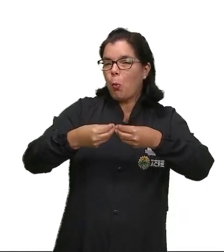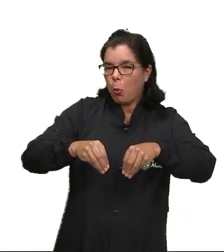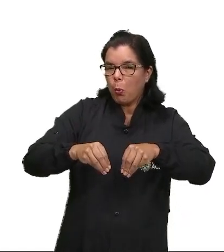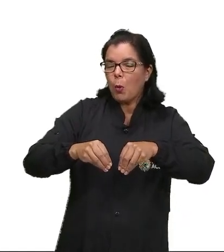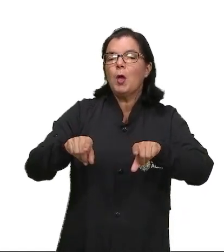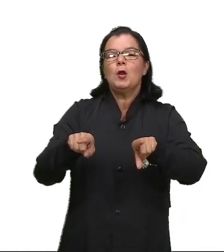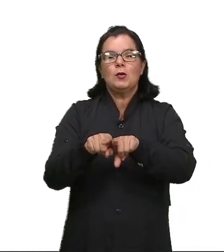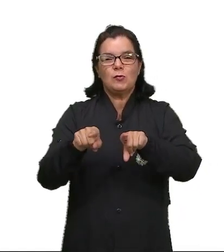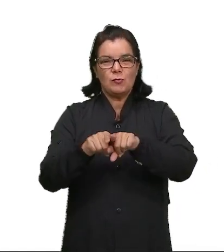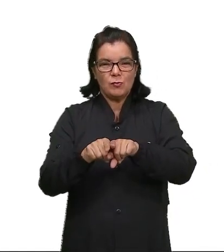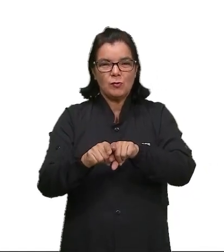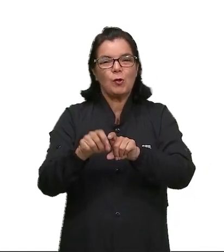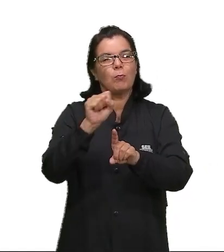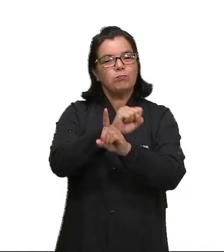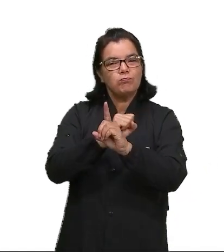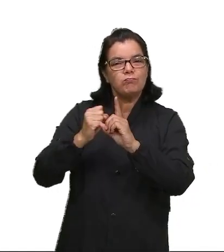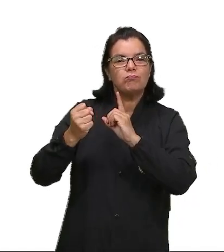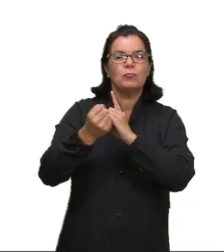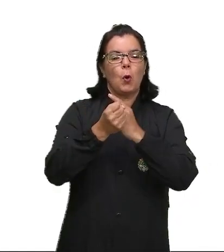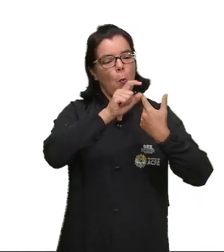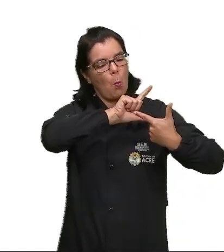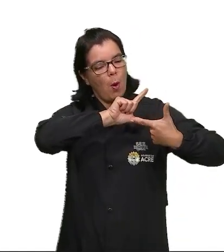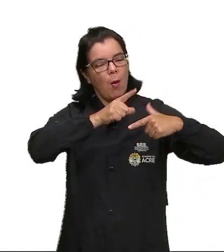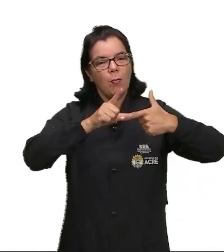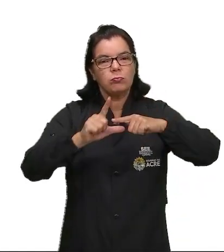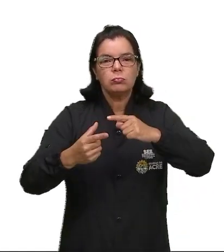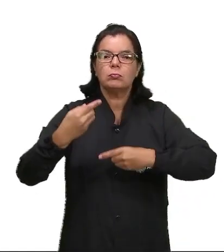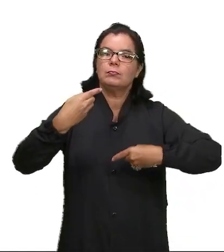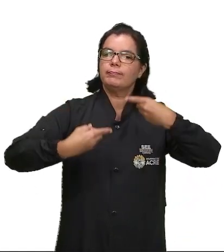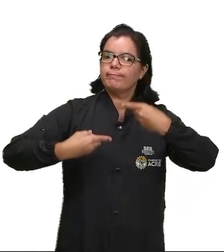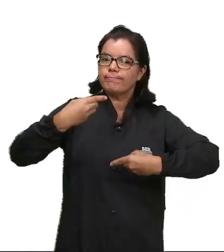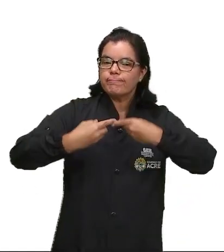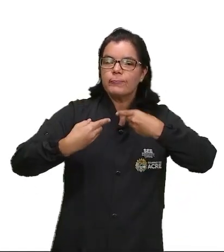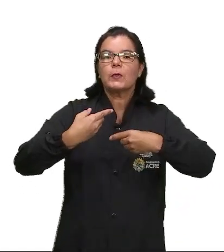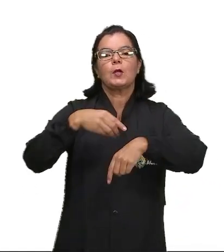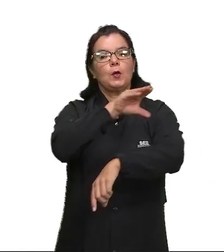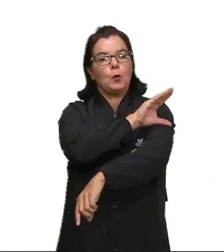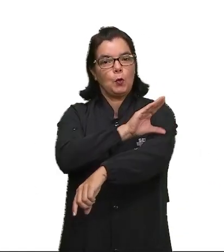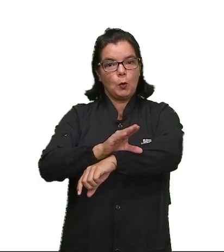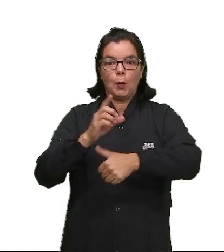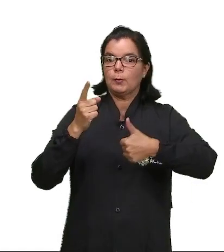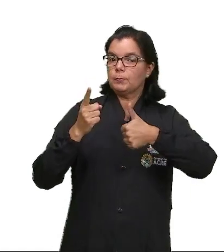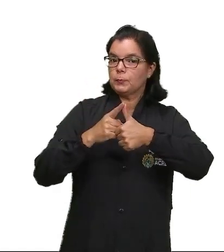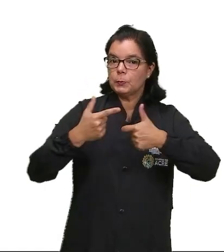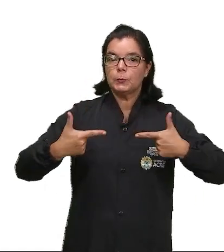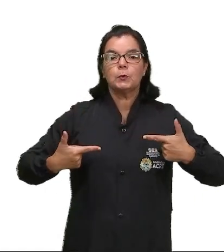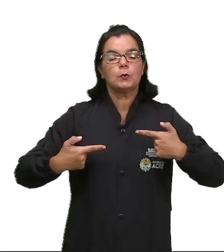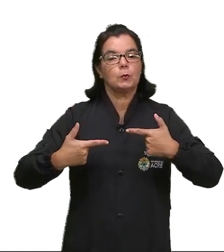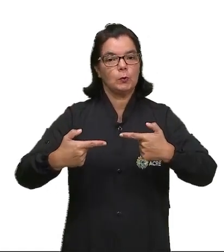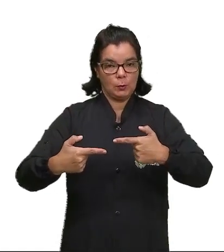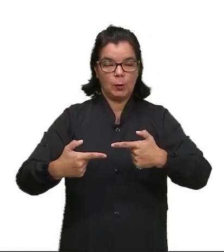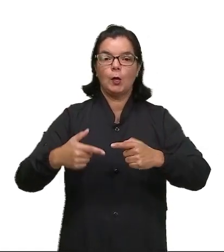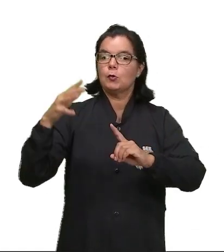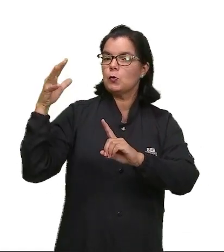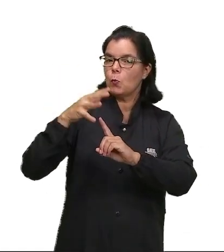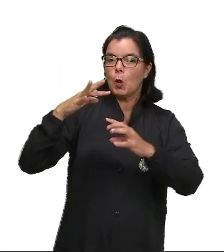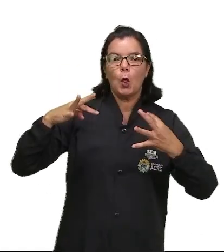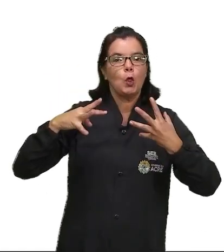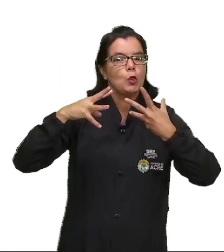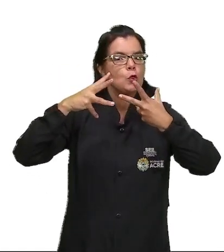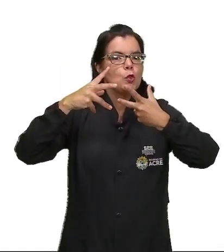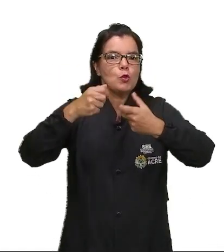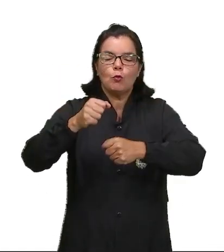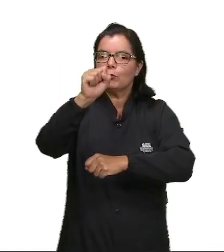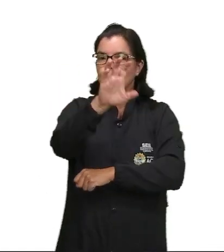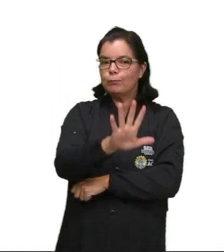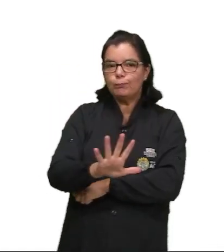falei, o marasmo, né? Uma tradição político-cultural. A Primeira Guerra Mundial influenciando todo o continente europeu.